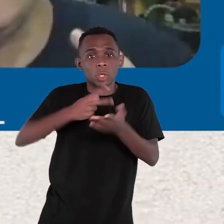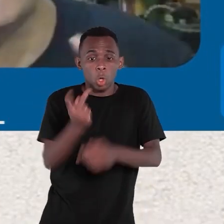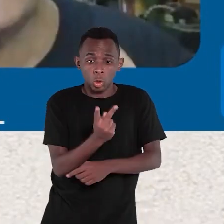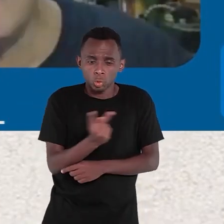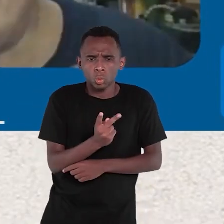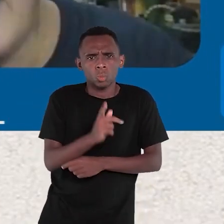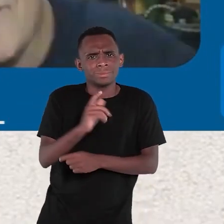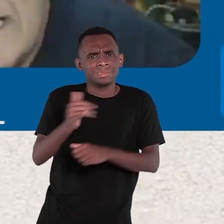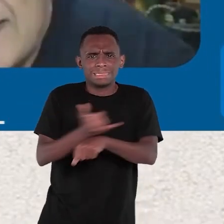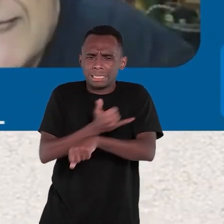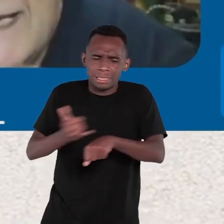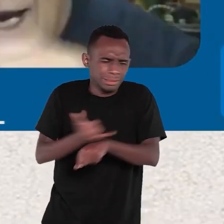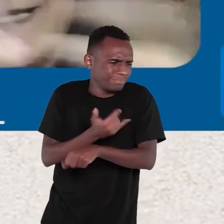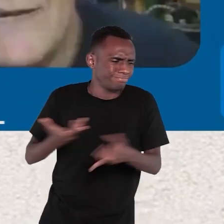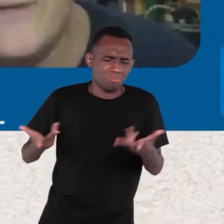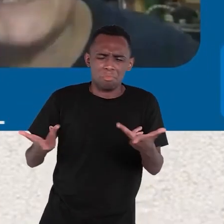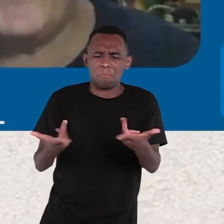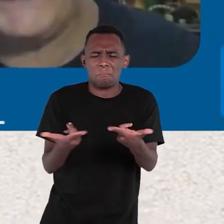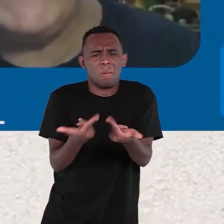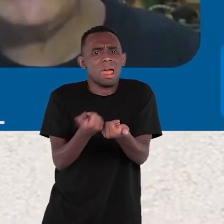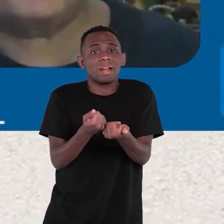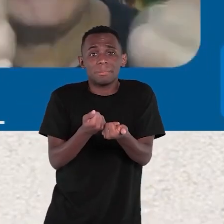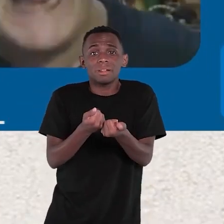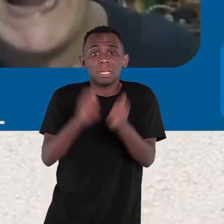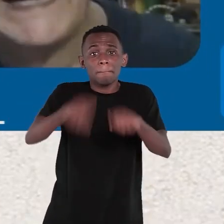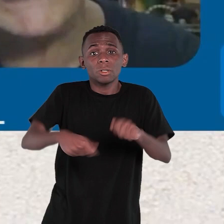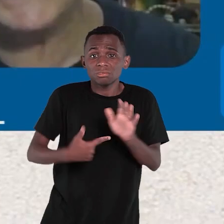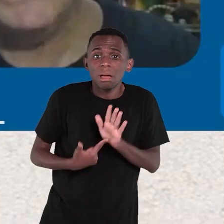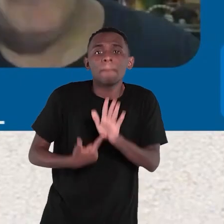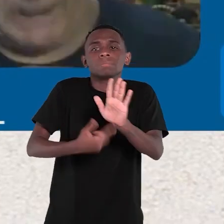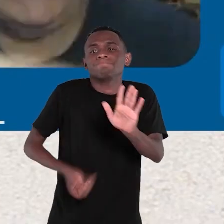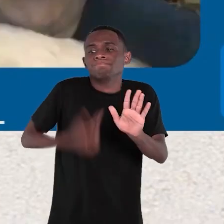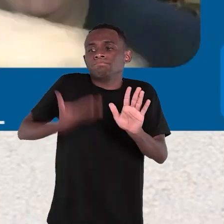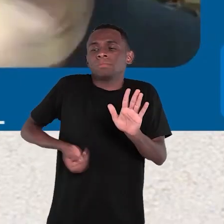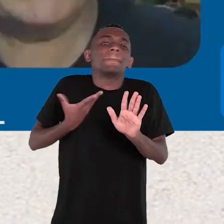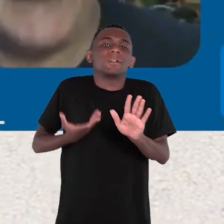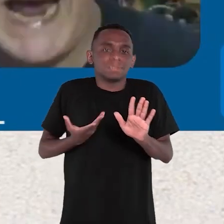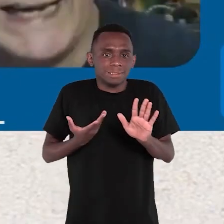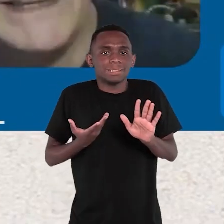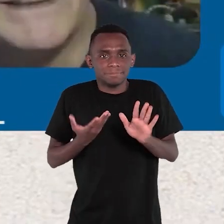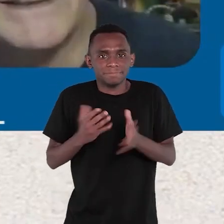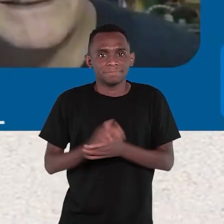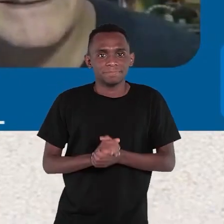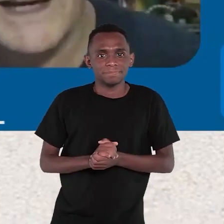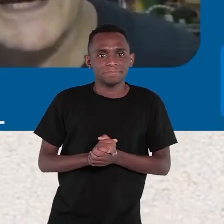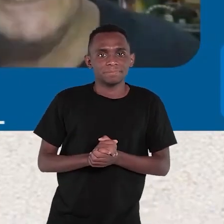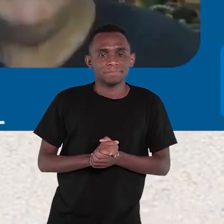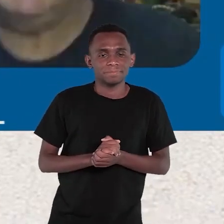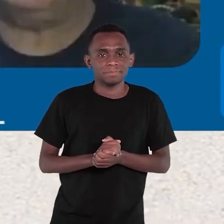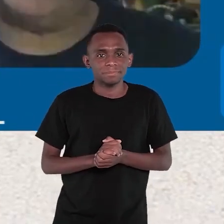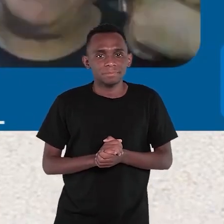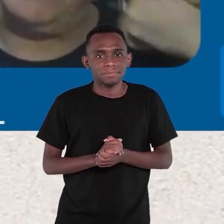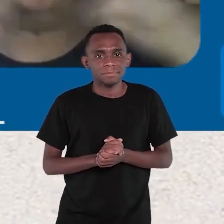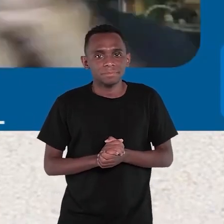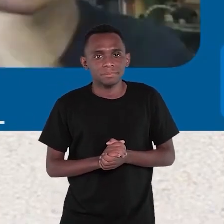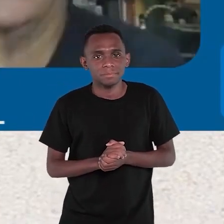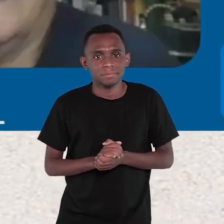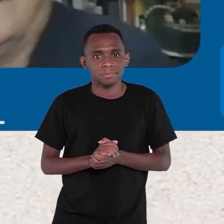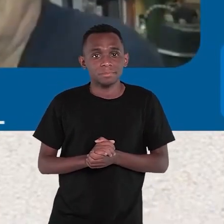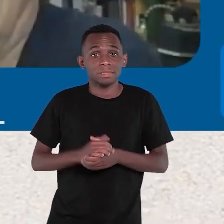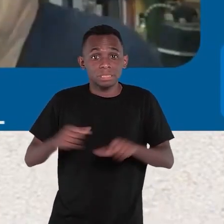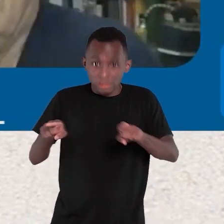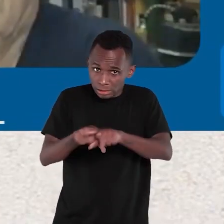né, são ferramentas incríveis para eles falarem, quer dizer, para eles se expressarem, né, e para eles